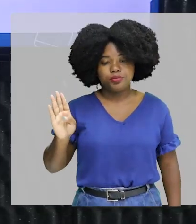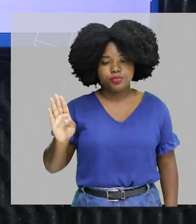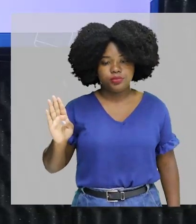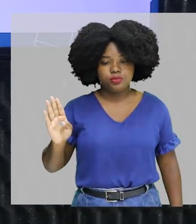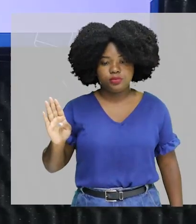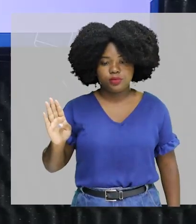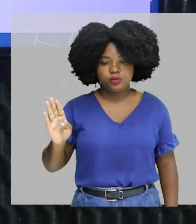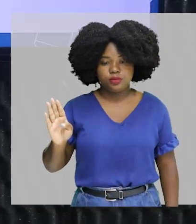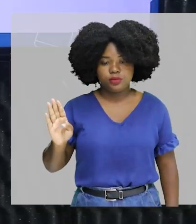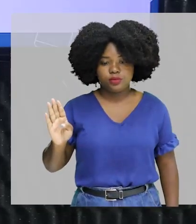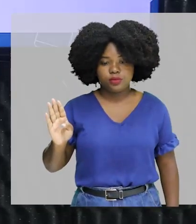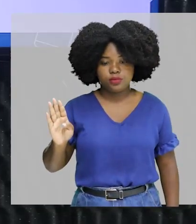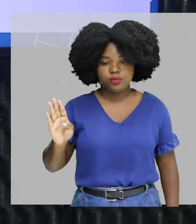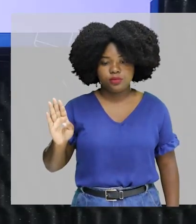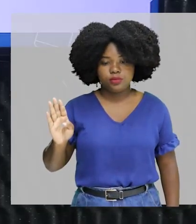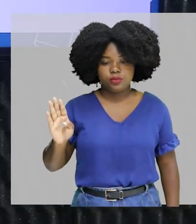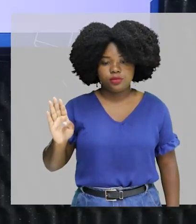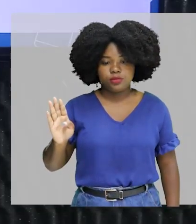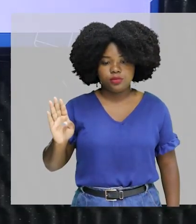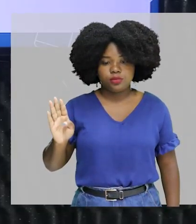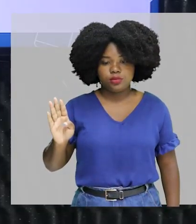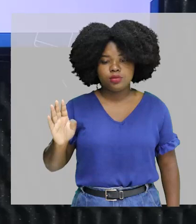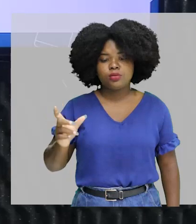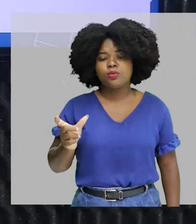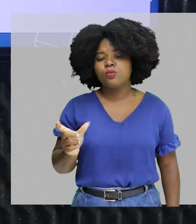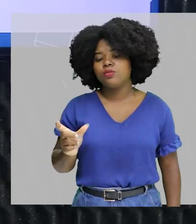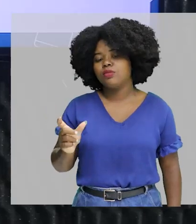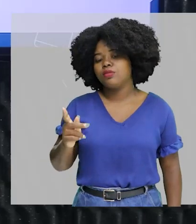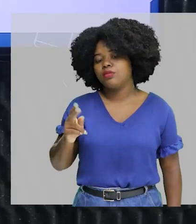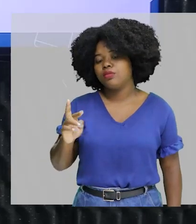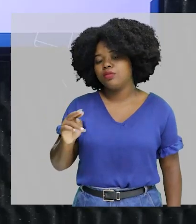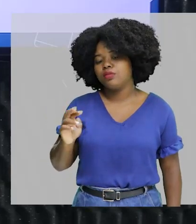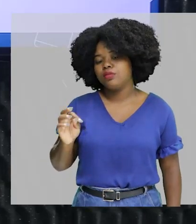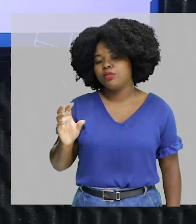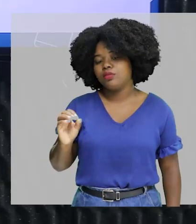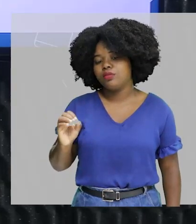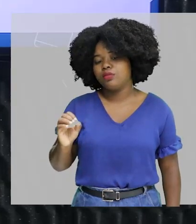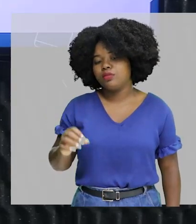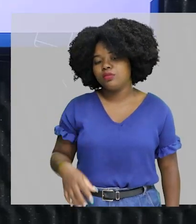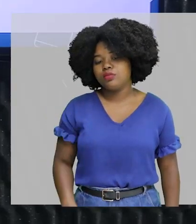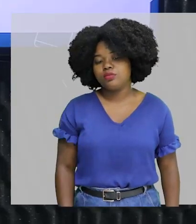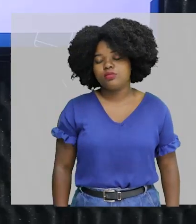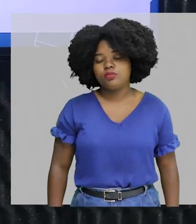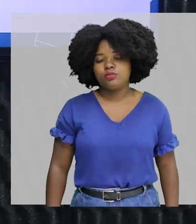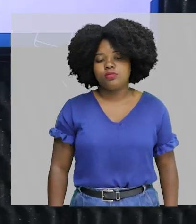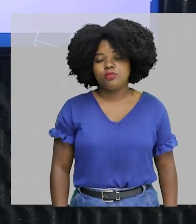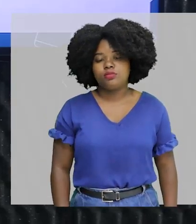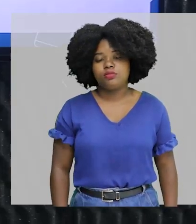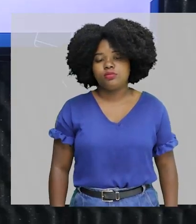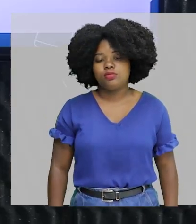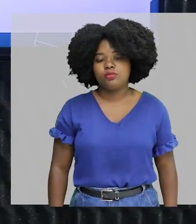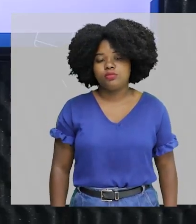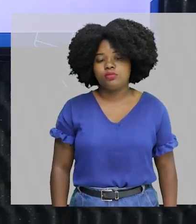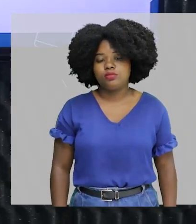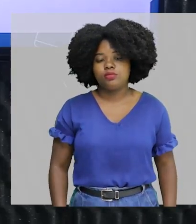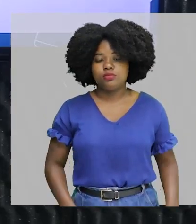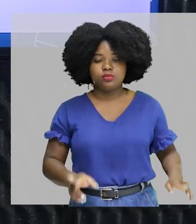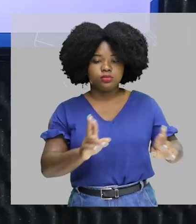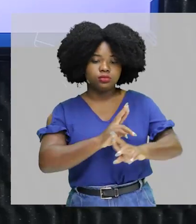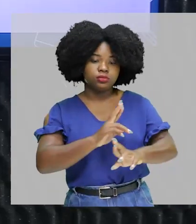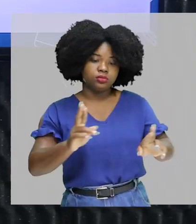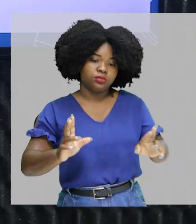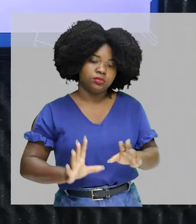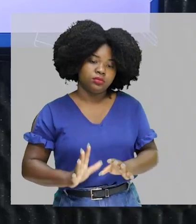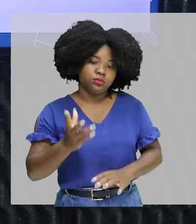São protostômios. O que significa essa palavra aqui, pessoal? Protostômio. Protostômio é com relação à origem